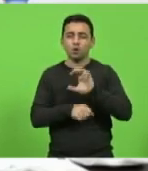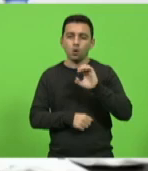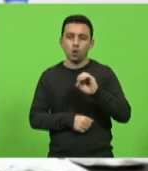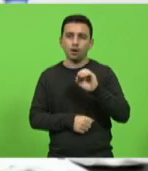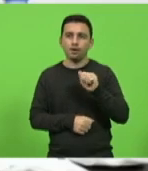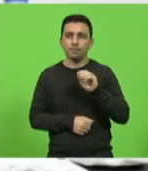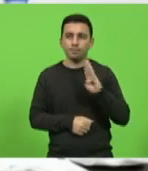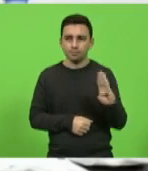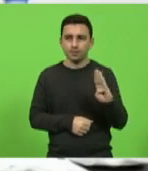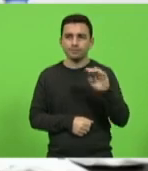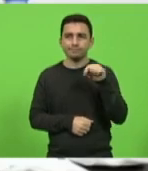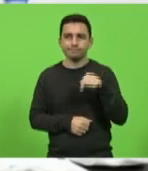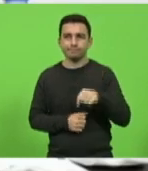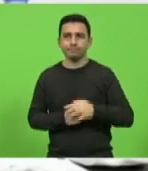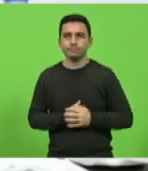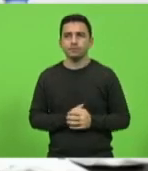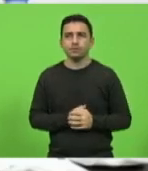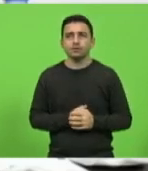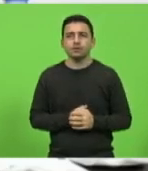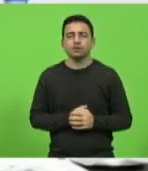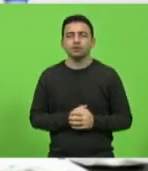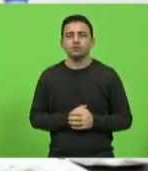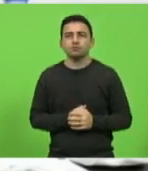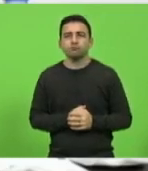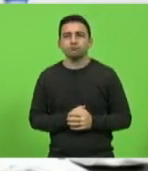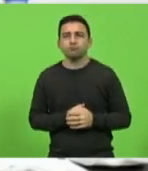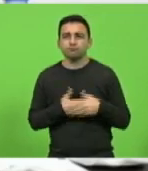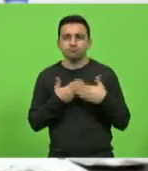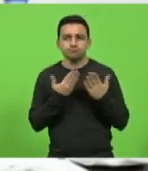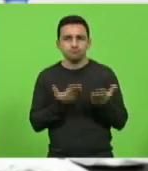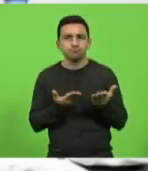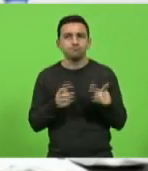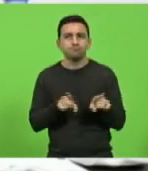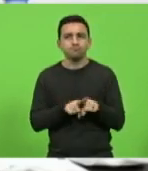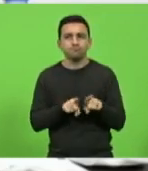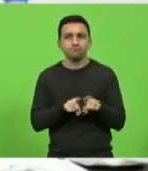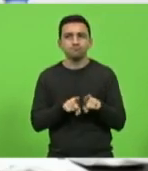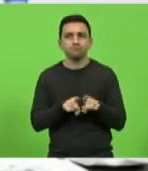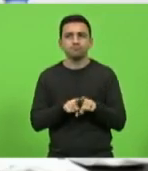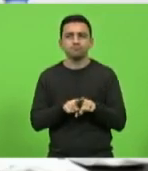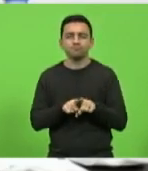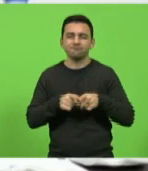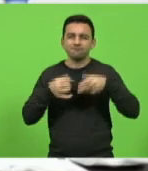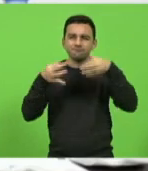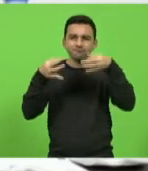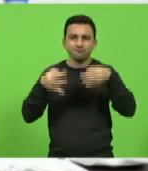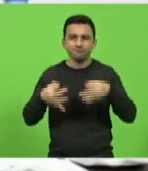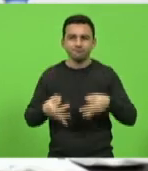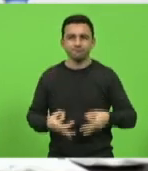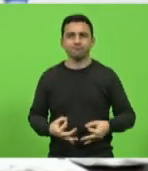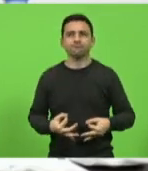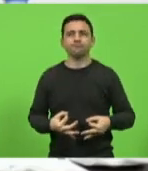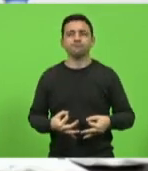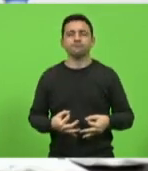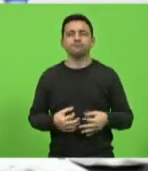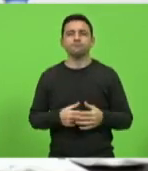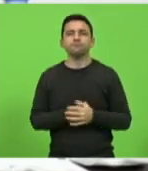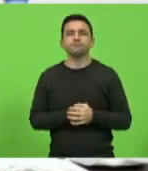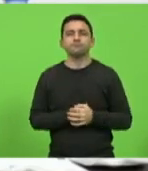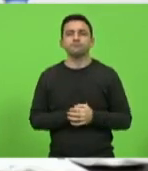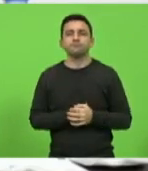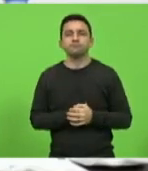do Brasil se portou de uma maneira magnânima em todos os